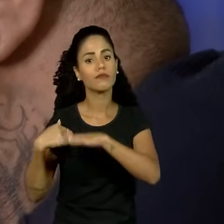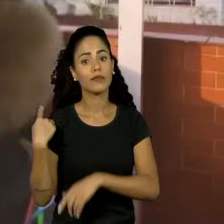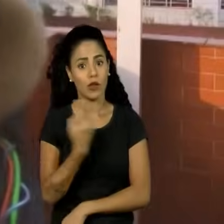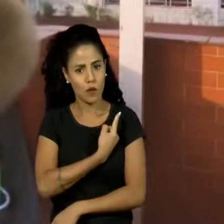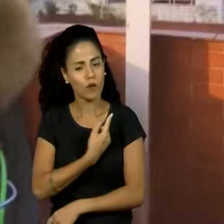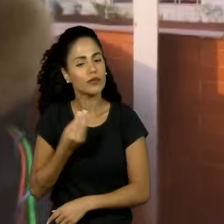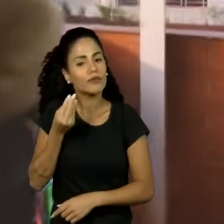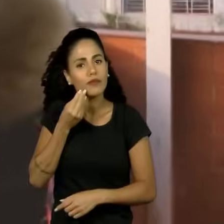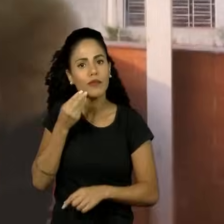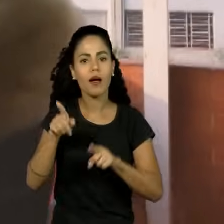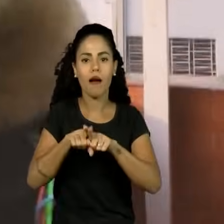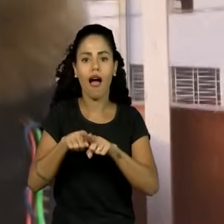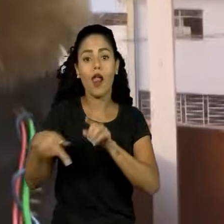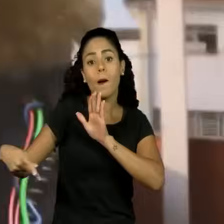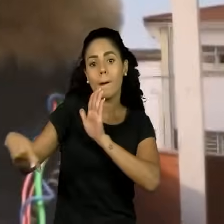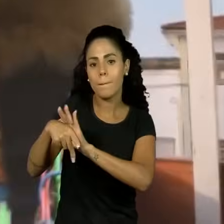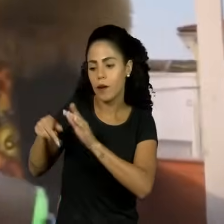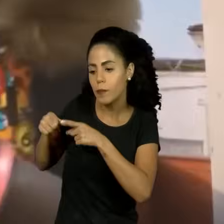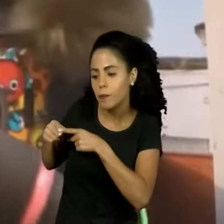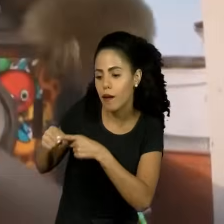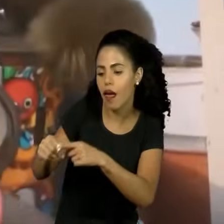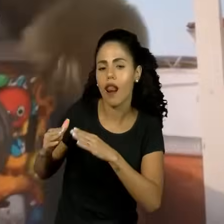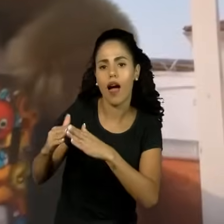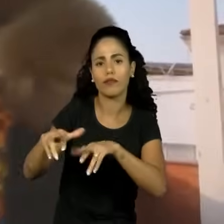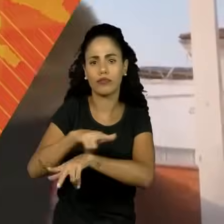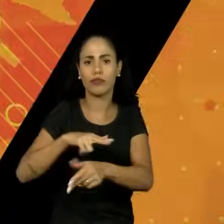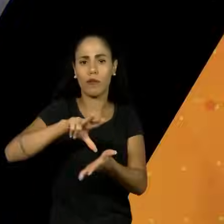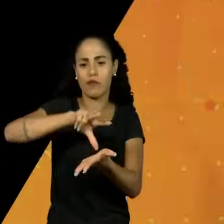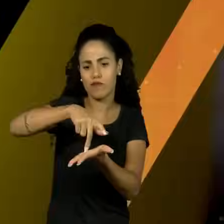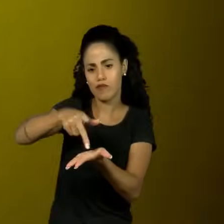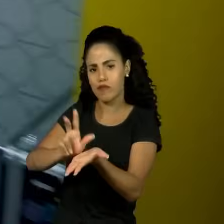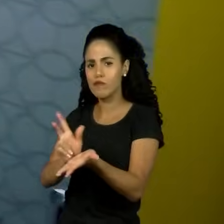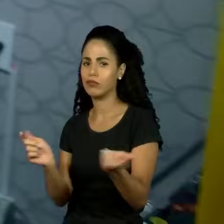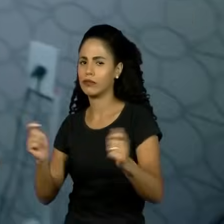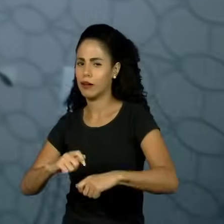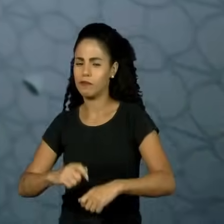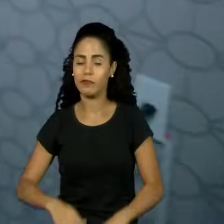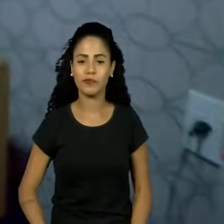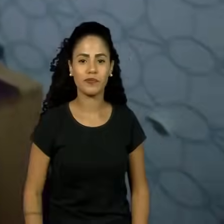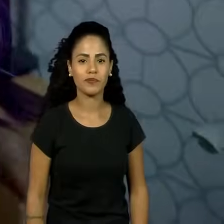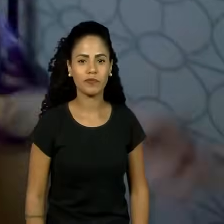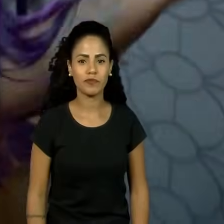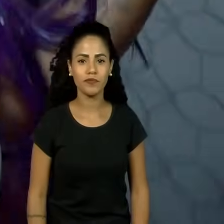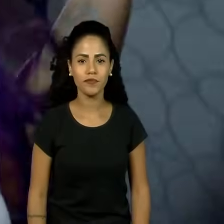para periferia, inclusão, hip hop, tudo junto.